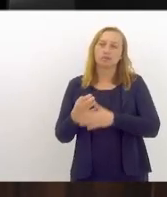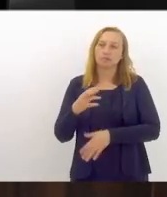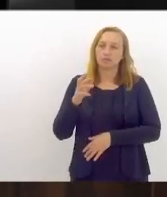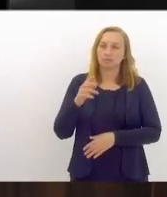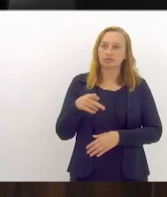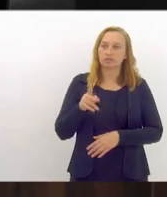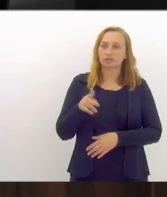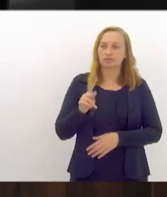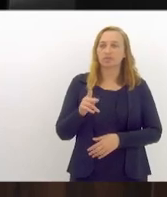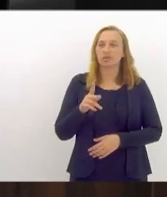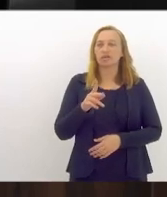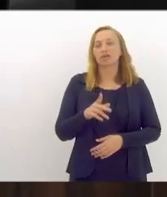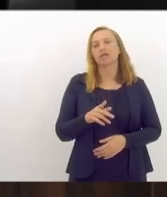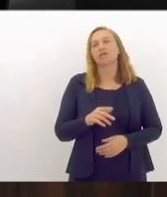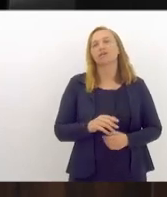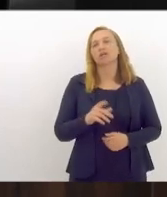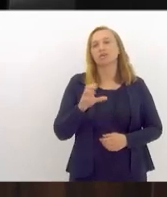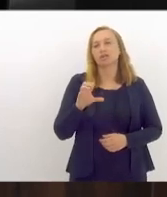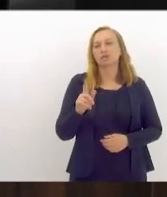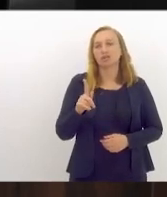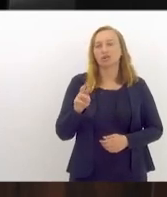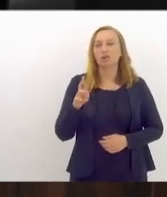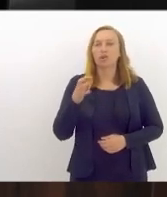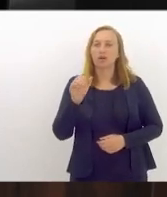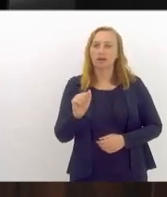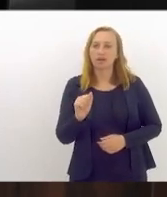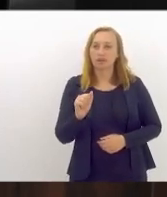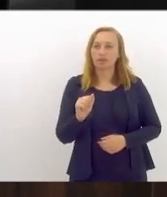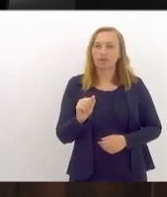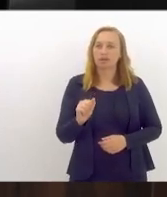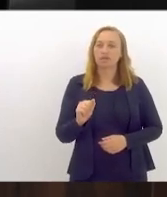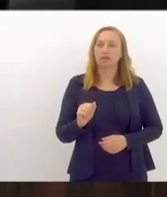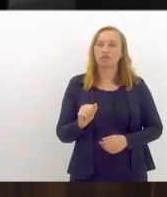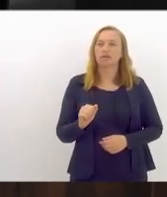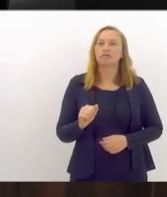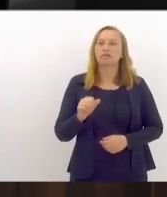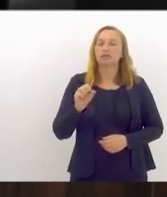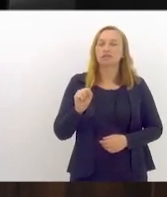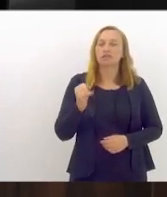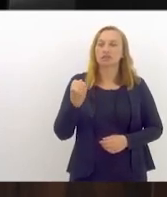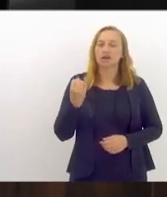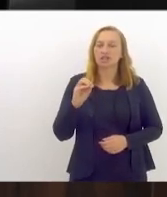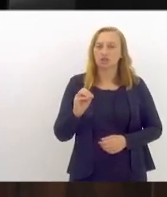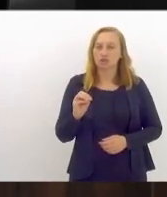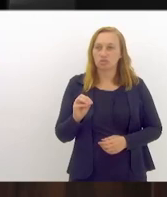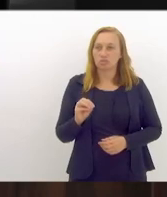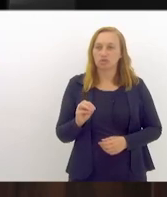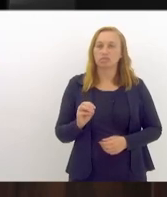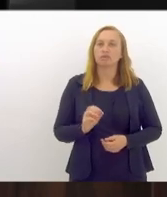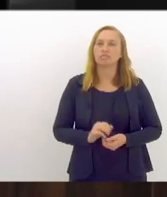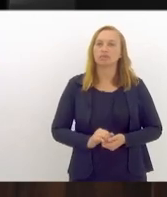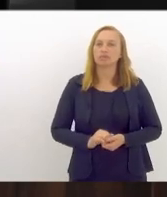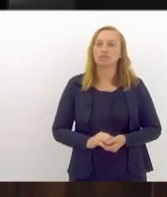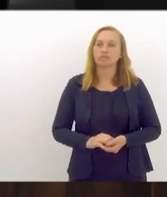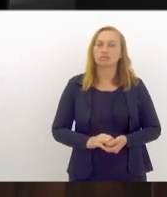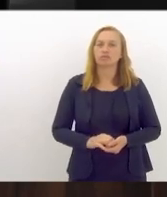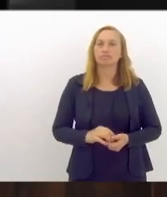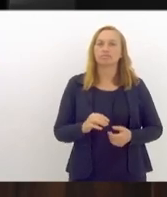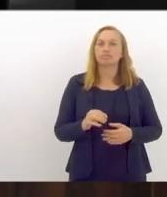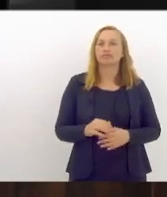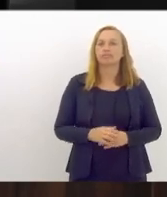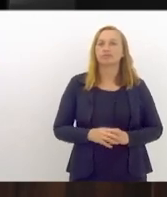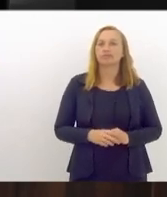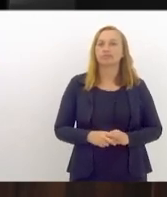rede pro Rio da Universidade Mackenzie professora Sérgio Martins subsecretário da Secretaria Geral do